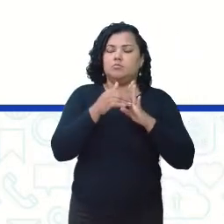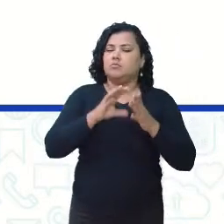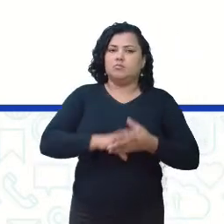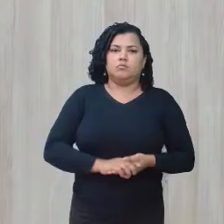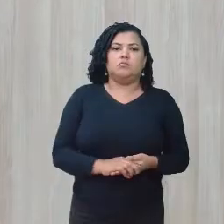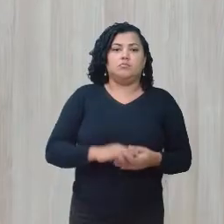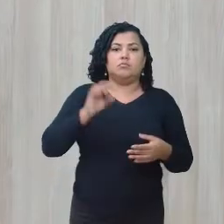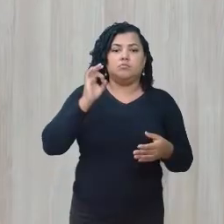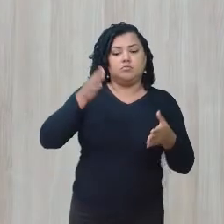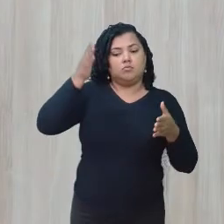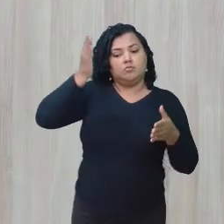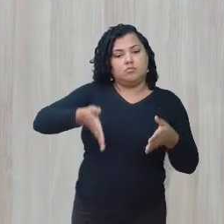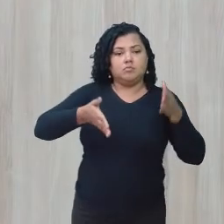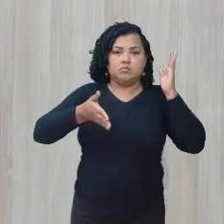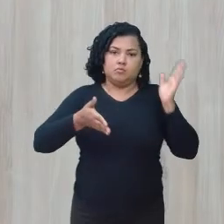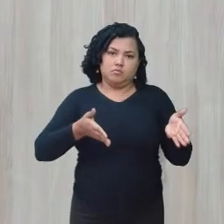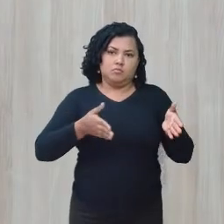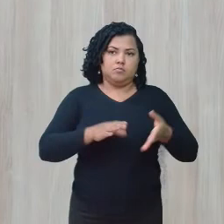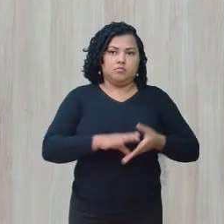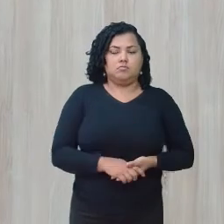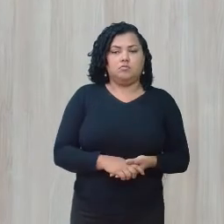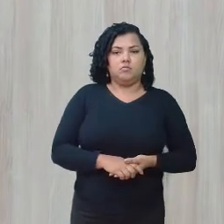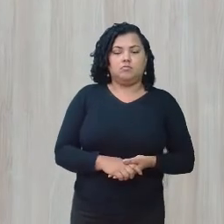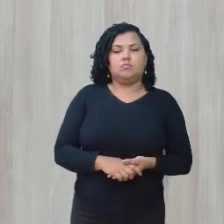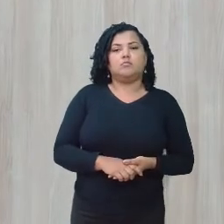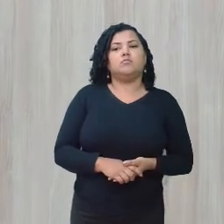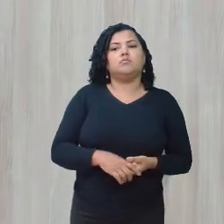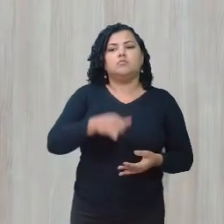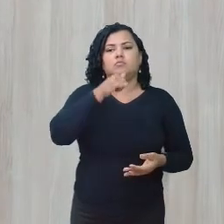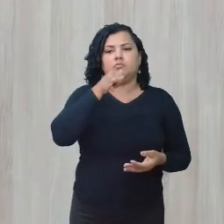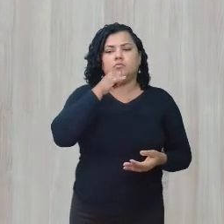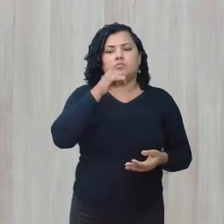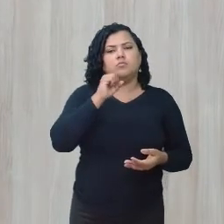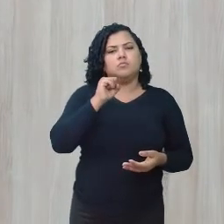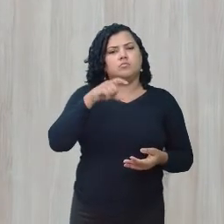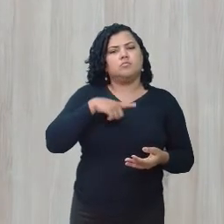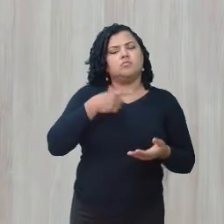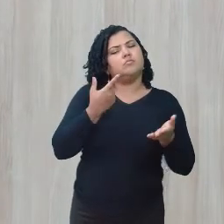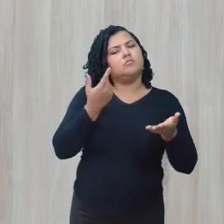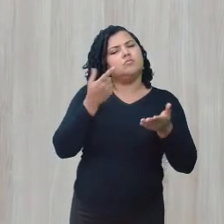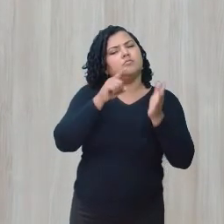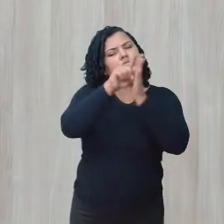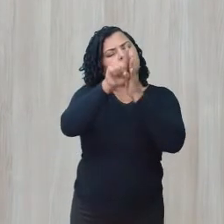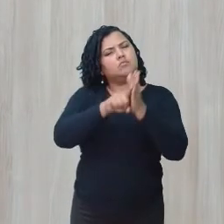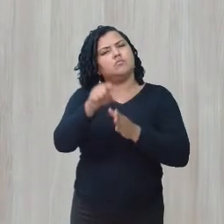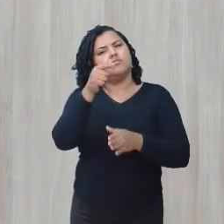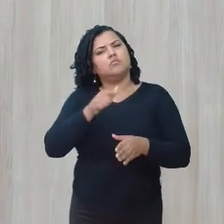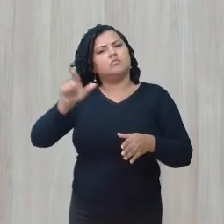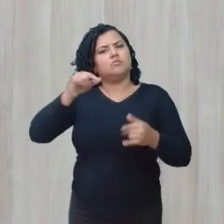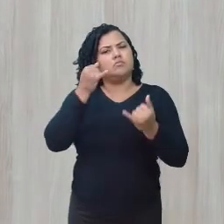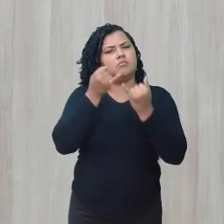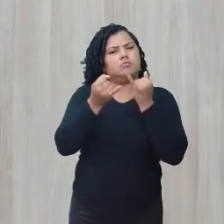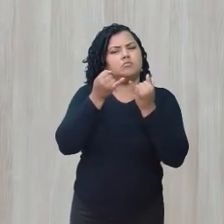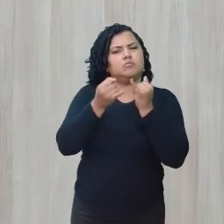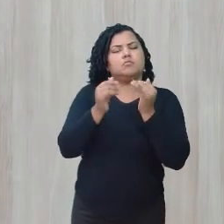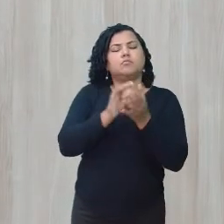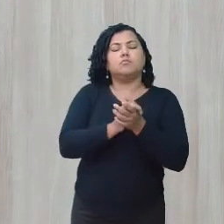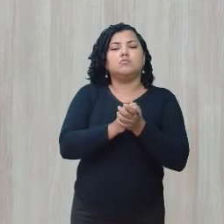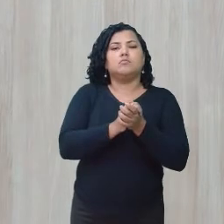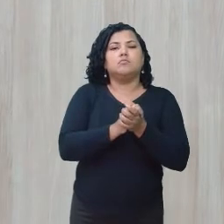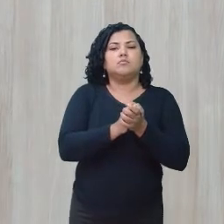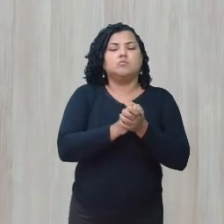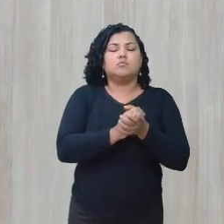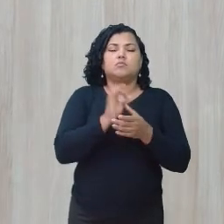apenas os lados. Quando a gente vai observar alguns outros casos de semelhança, onde eu tenho, por exemplo, que olhar apenas